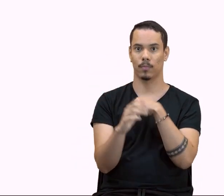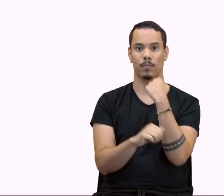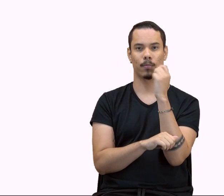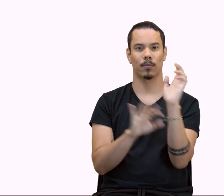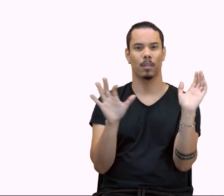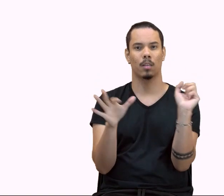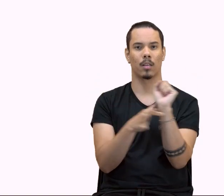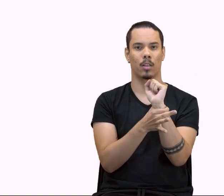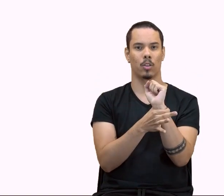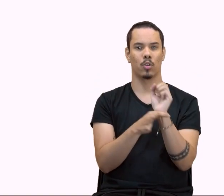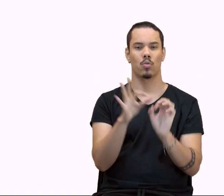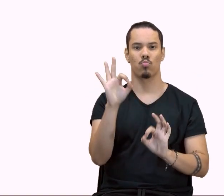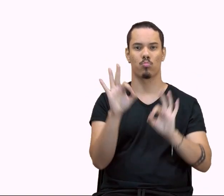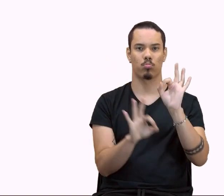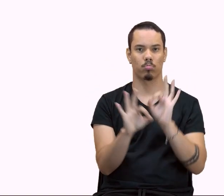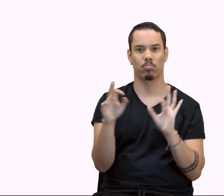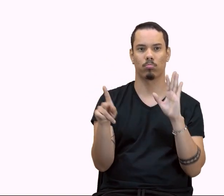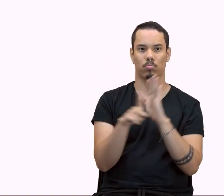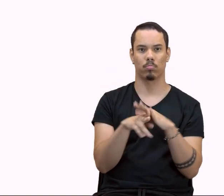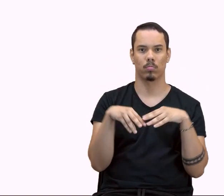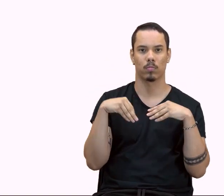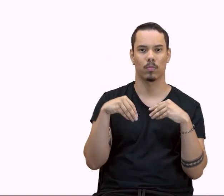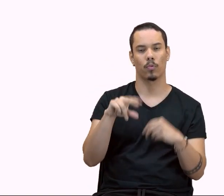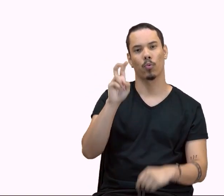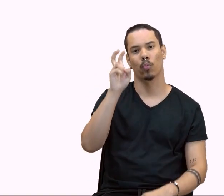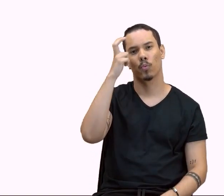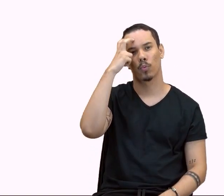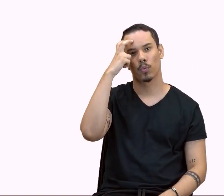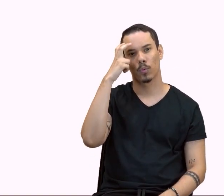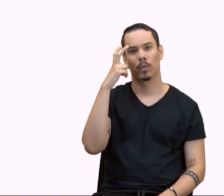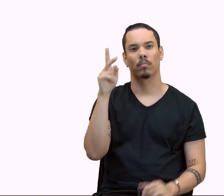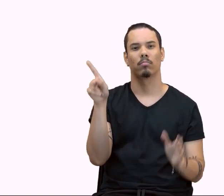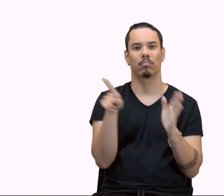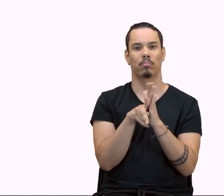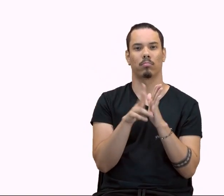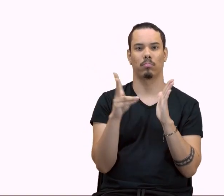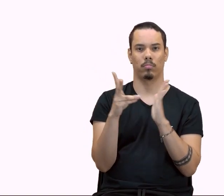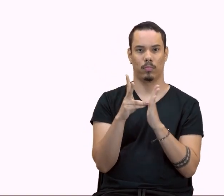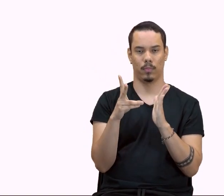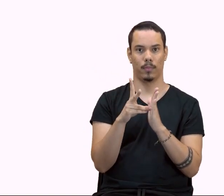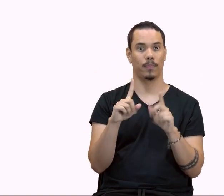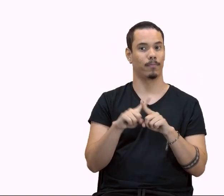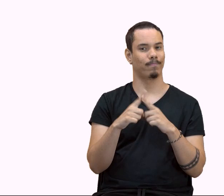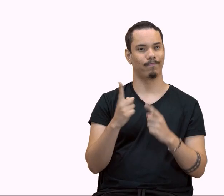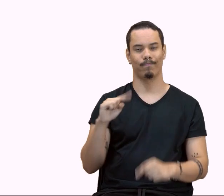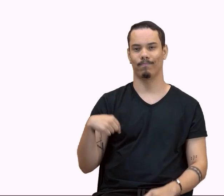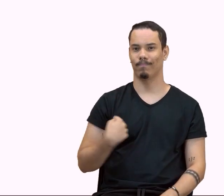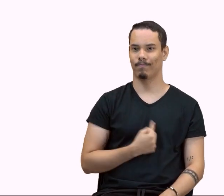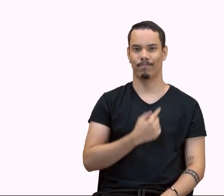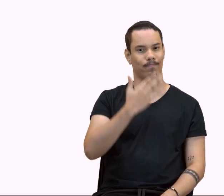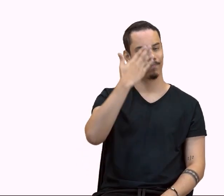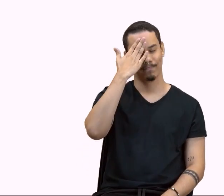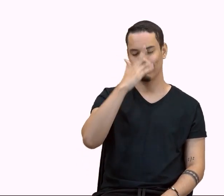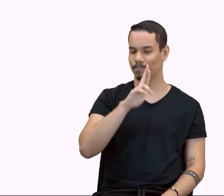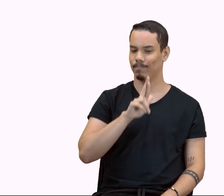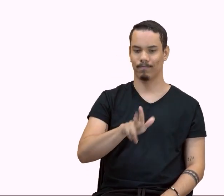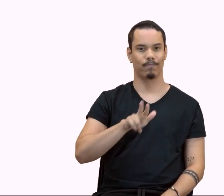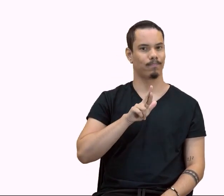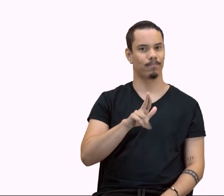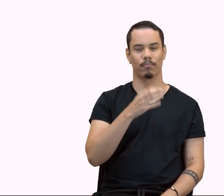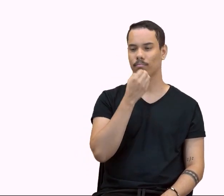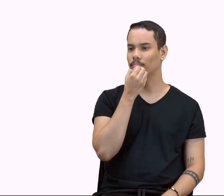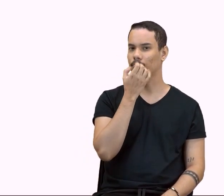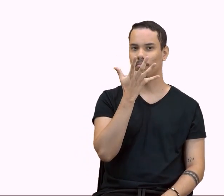terras e da cultura das comunidades indígenas. Bem, mas a gente sabe que não foi muito